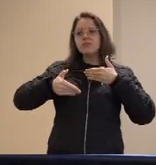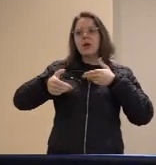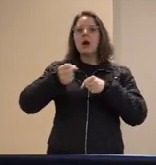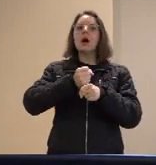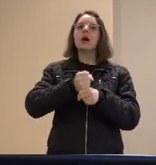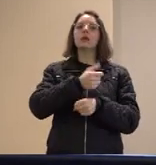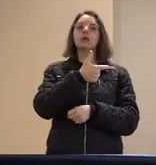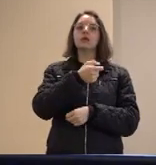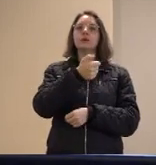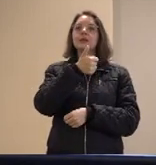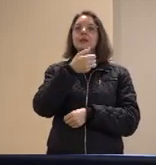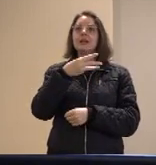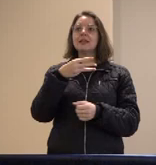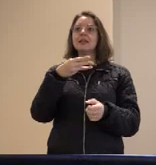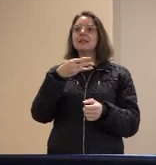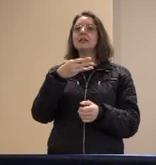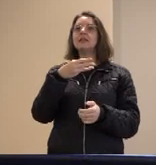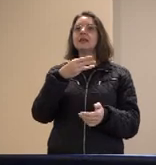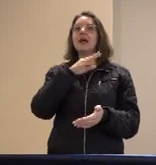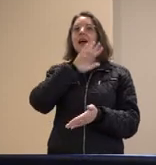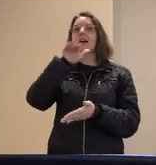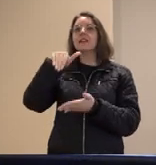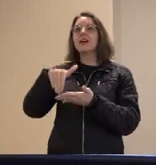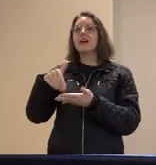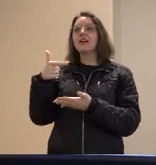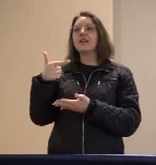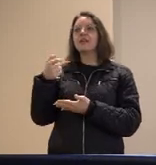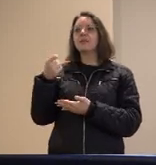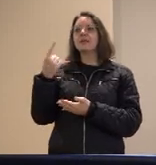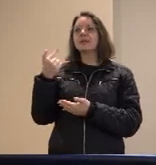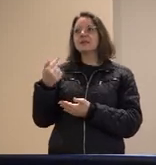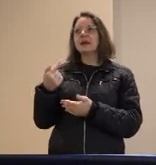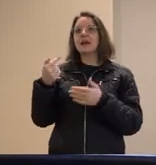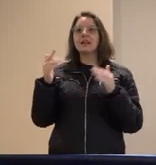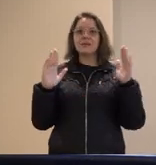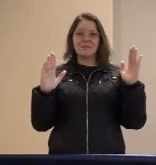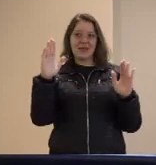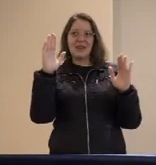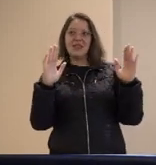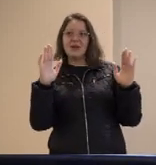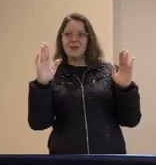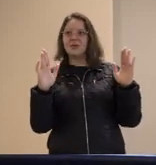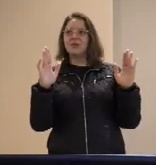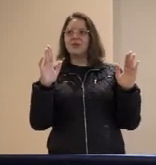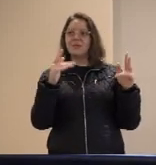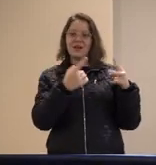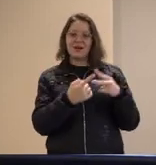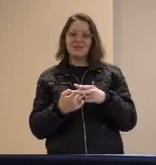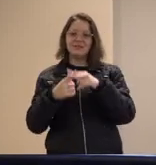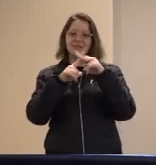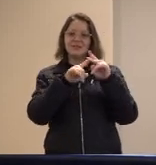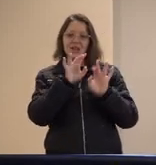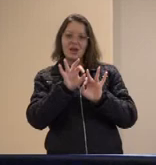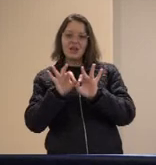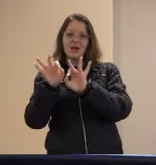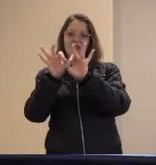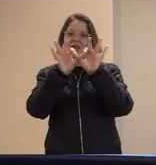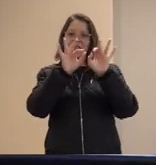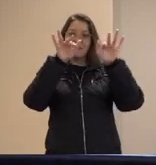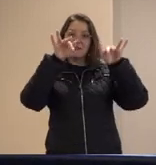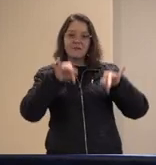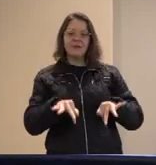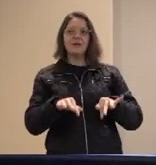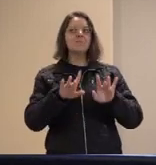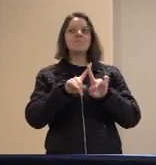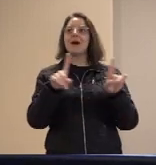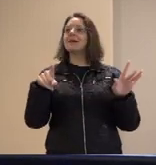2013 até 2017, que era o período previsto para concluir o